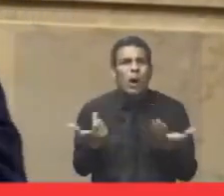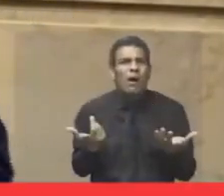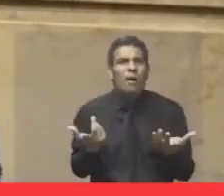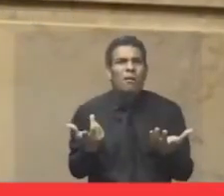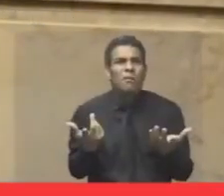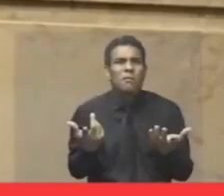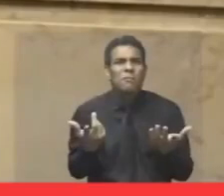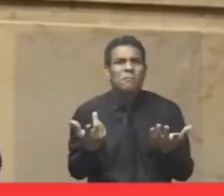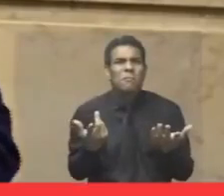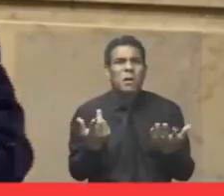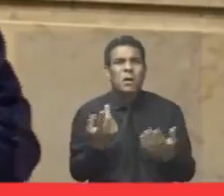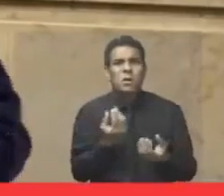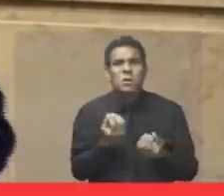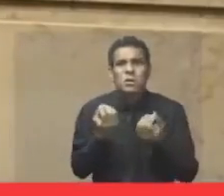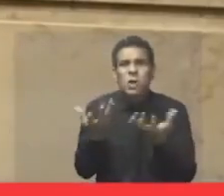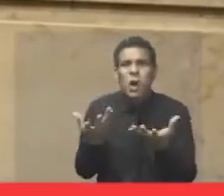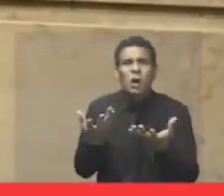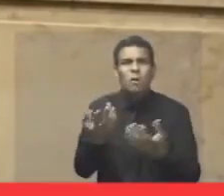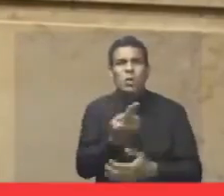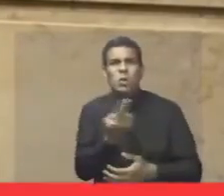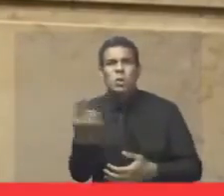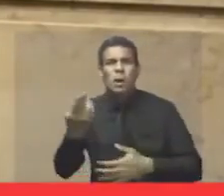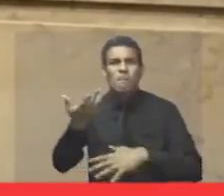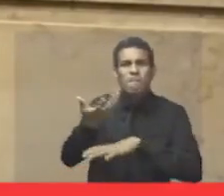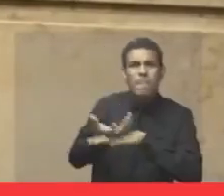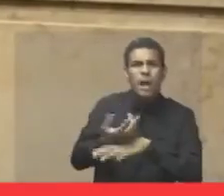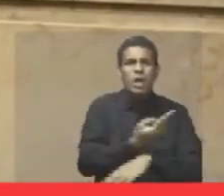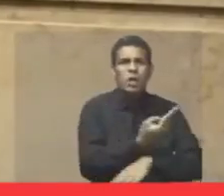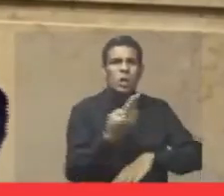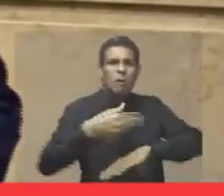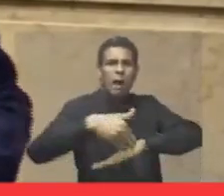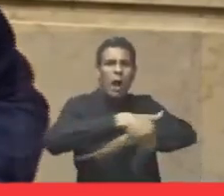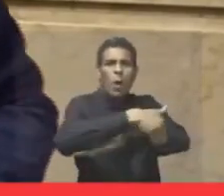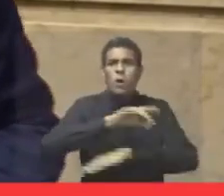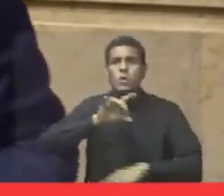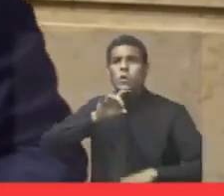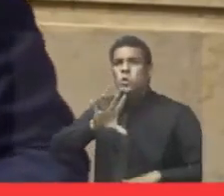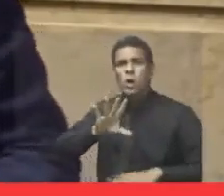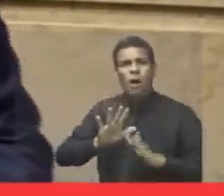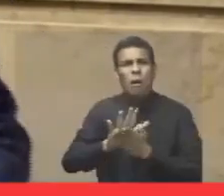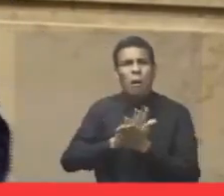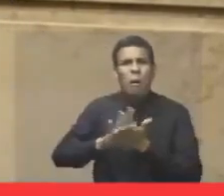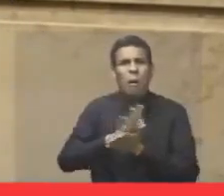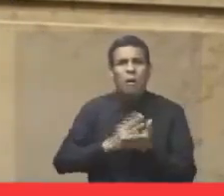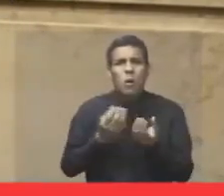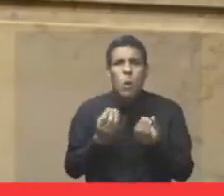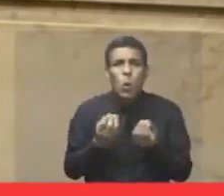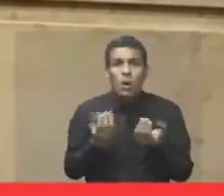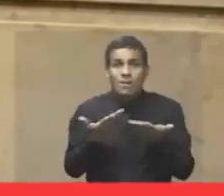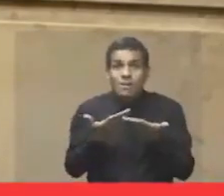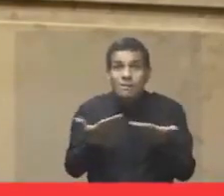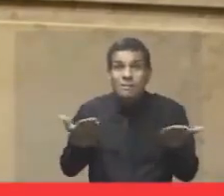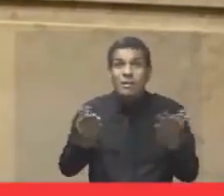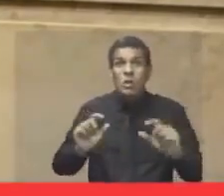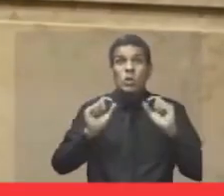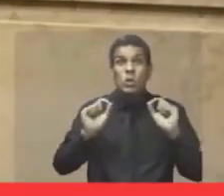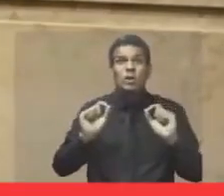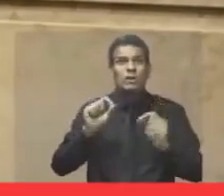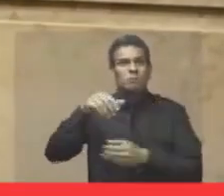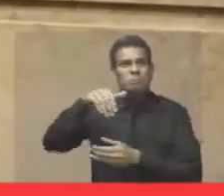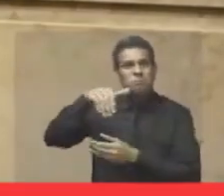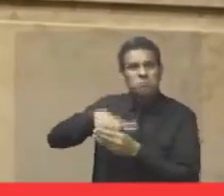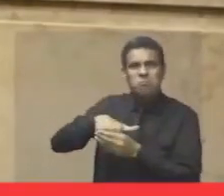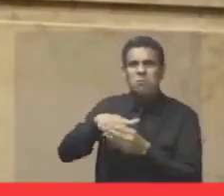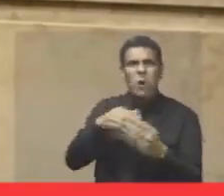dar nome à praça e nome às ruas. É por isso que eu chego aqui no dia de hoje, ressaltando que o nosso voto é um